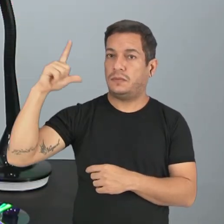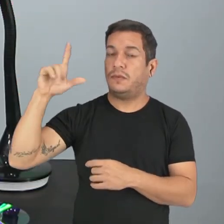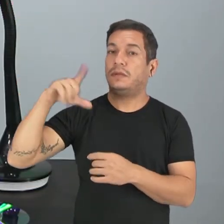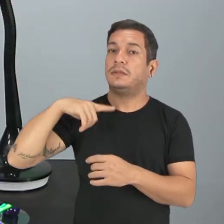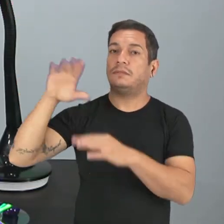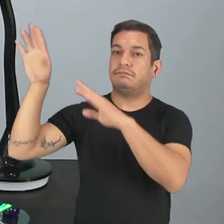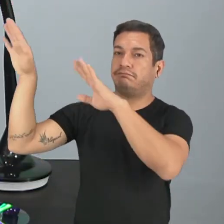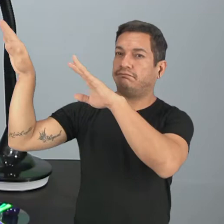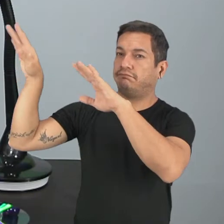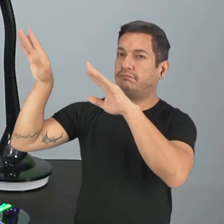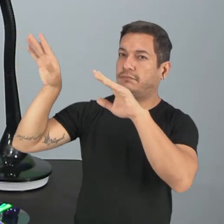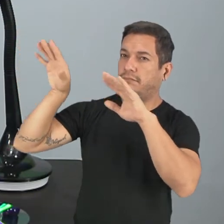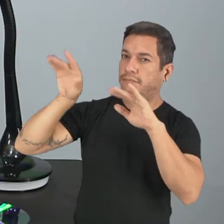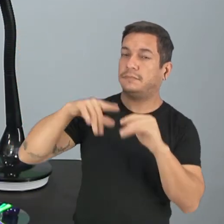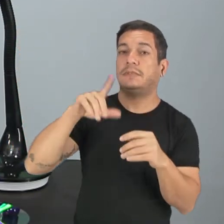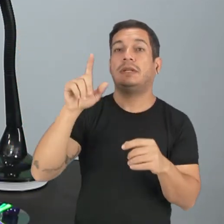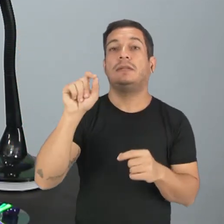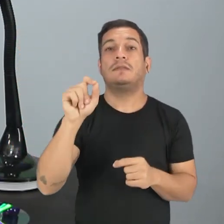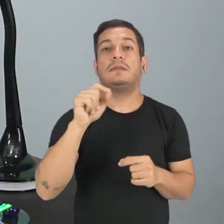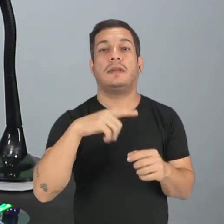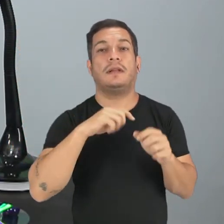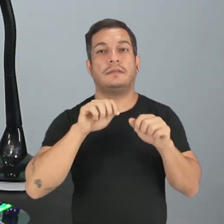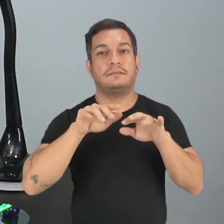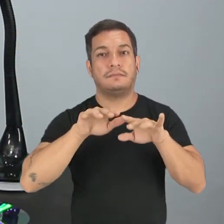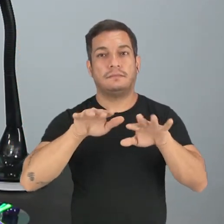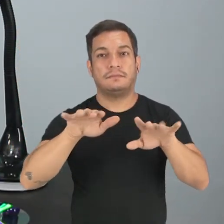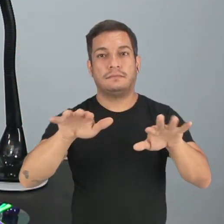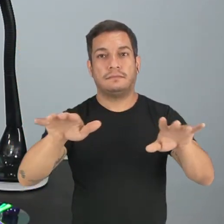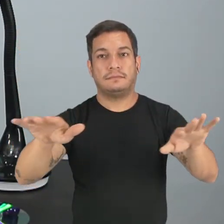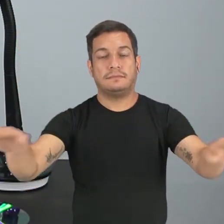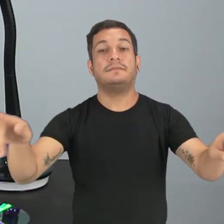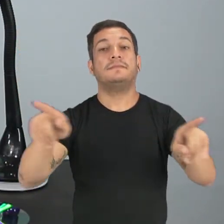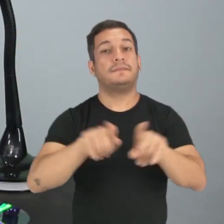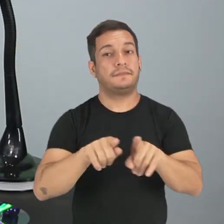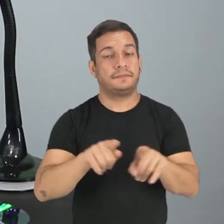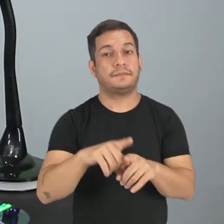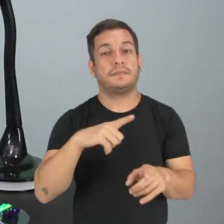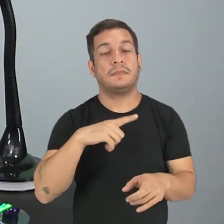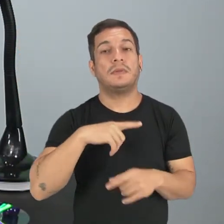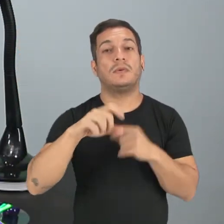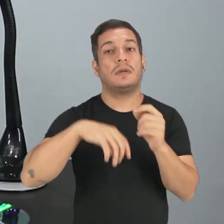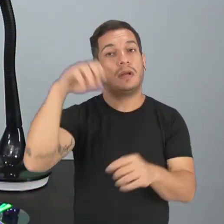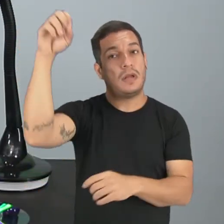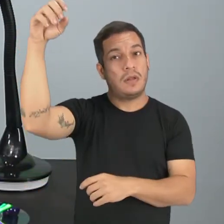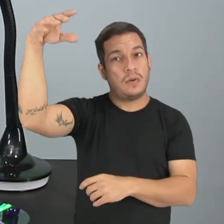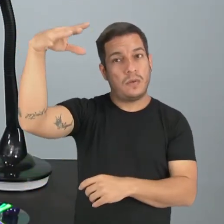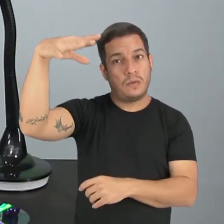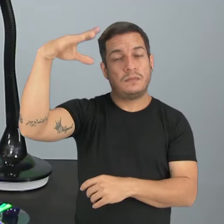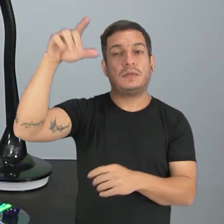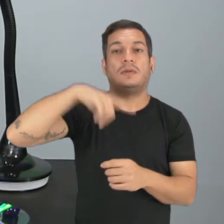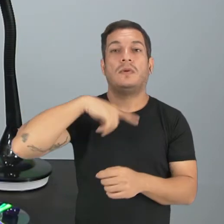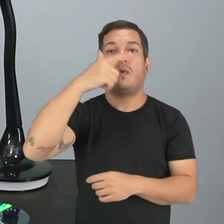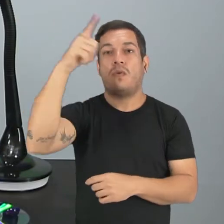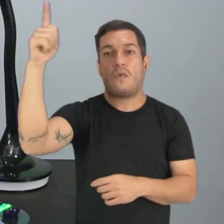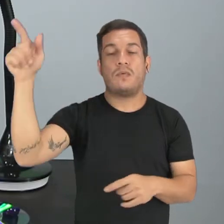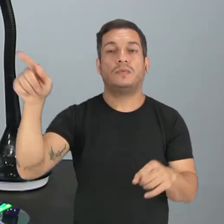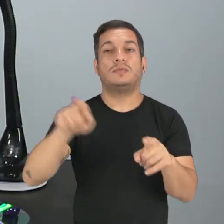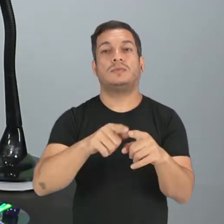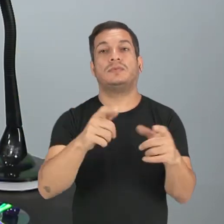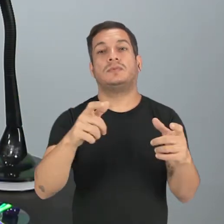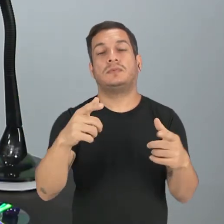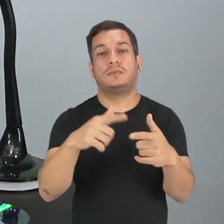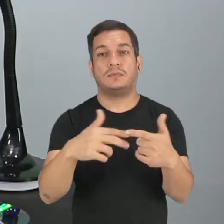produzir a sua própria luz, ele transmite. E ele passa a iluminar outros